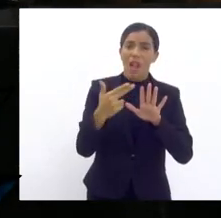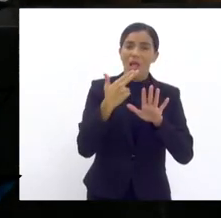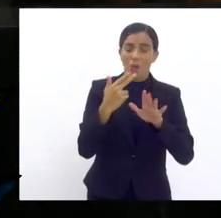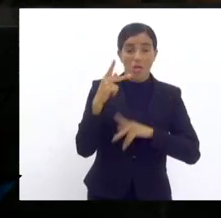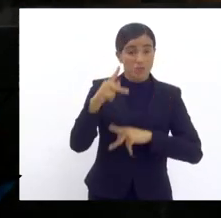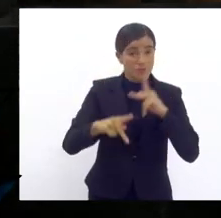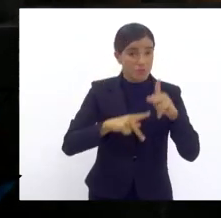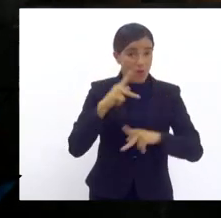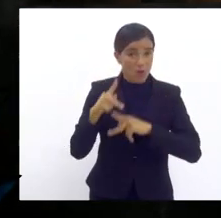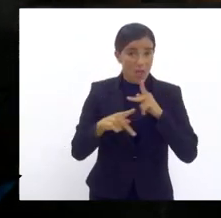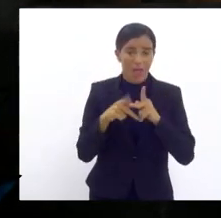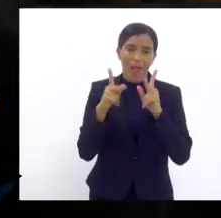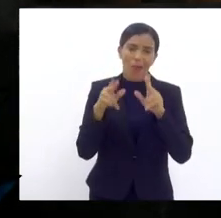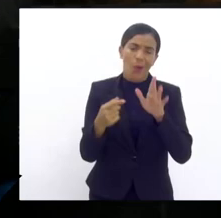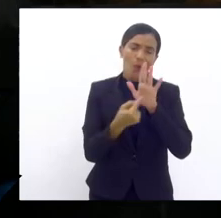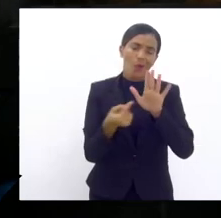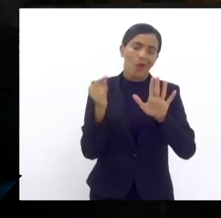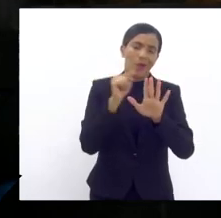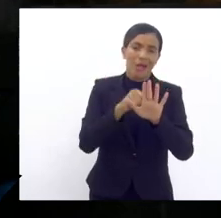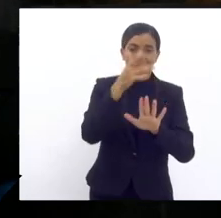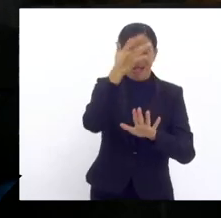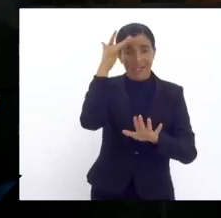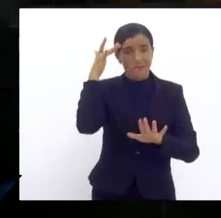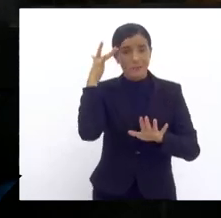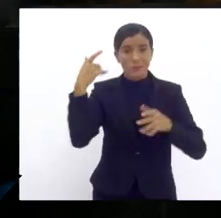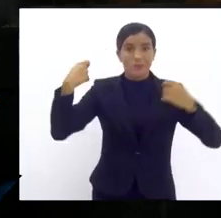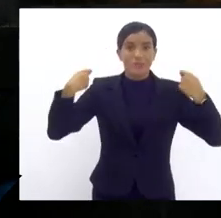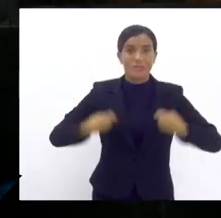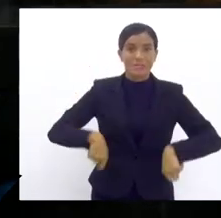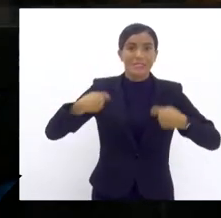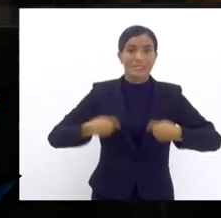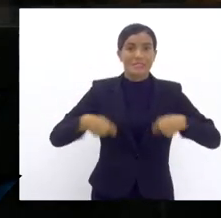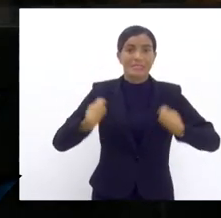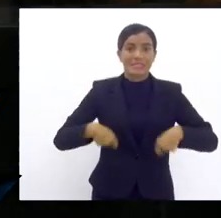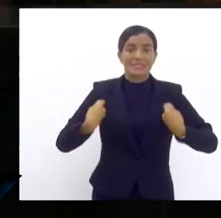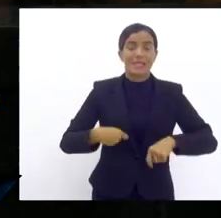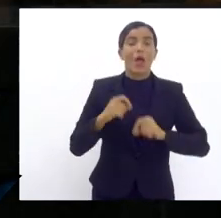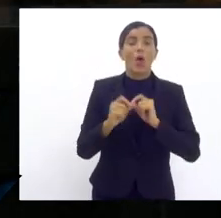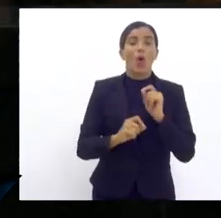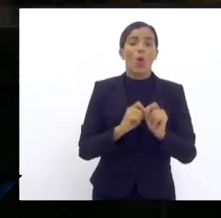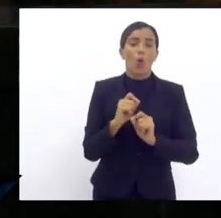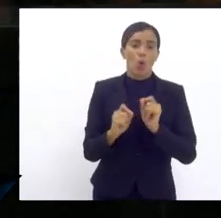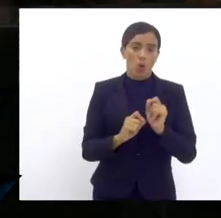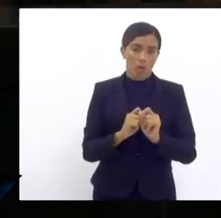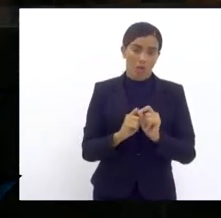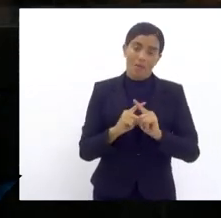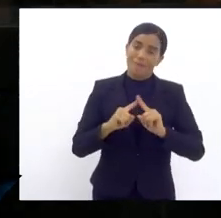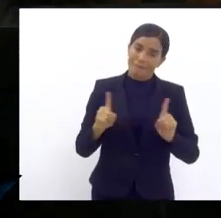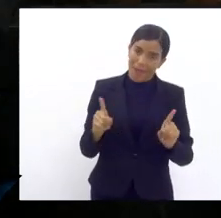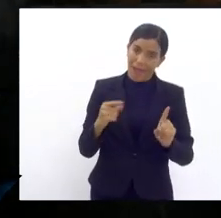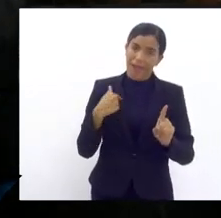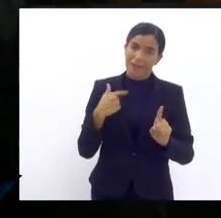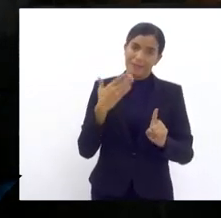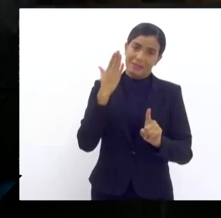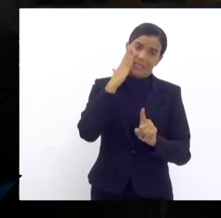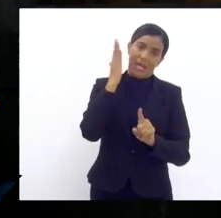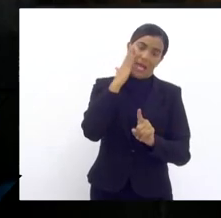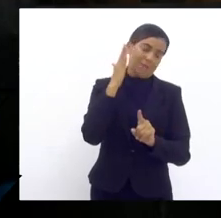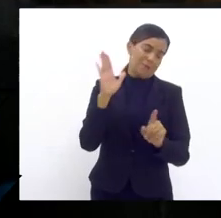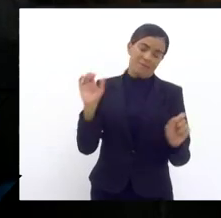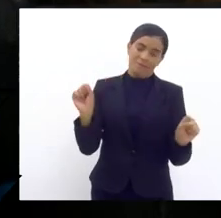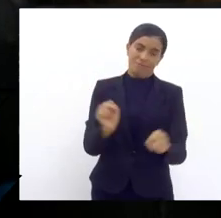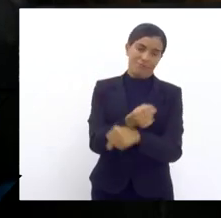mesma coisa que as pessoas às vezes por necessidade fazem isso mas fecha no vermelho